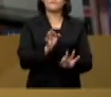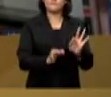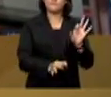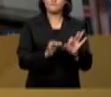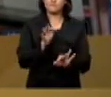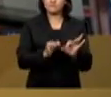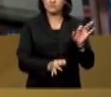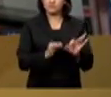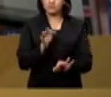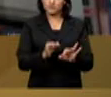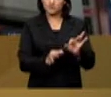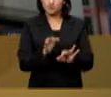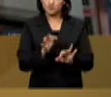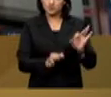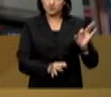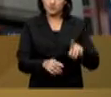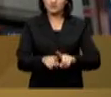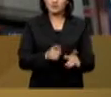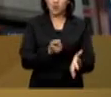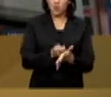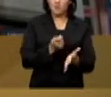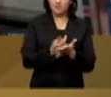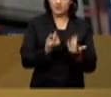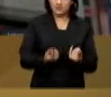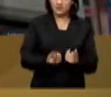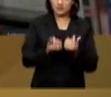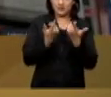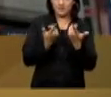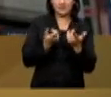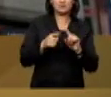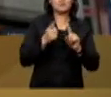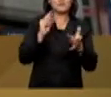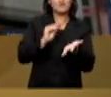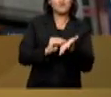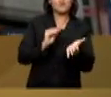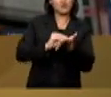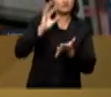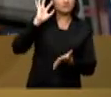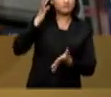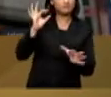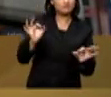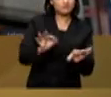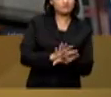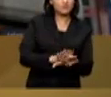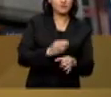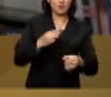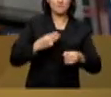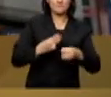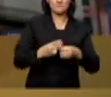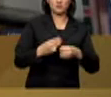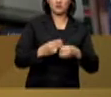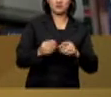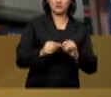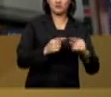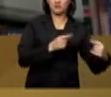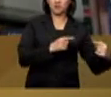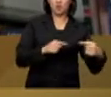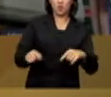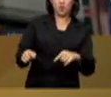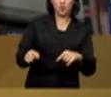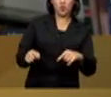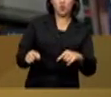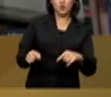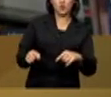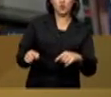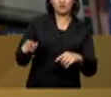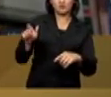inclusive execuções fiscais pendentes de julgamento, movidas por municípios, visando a